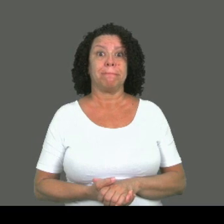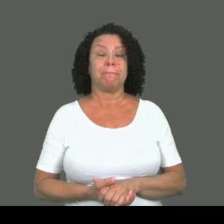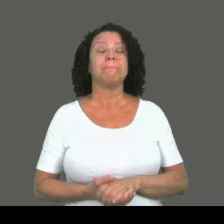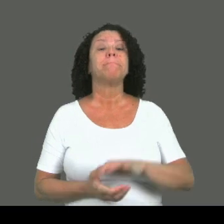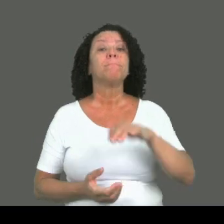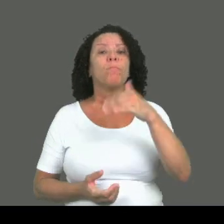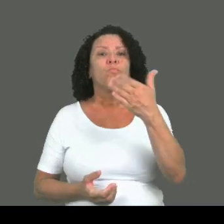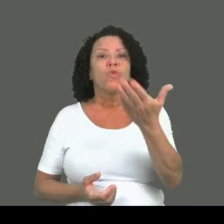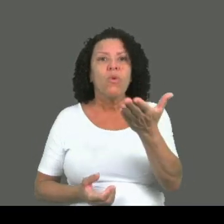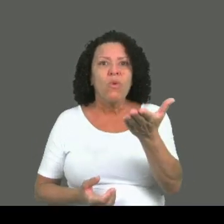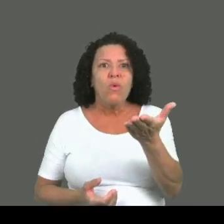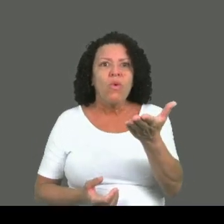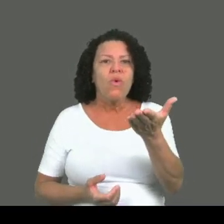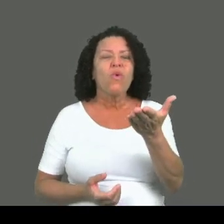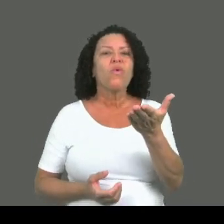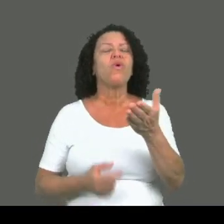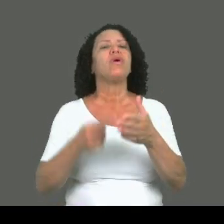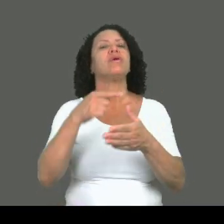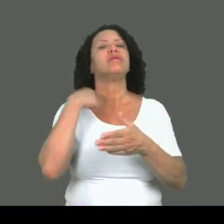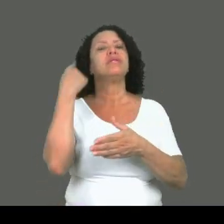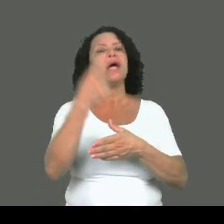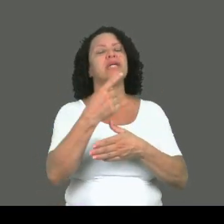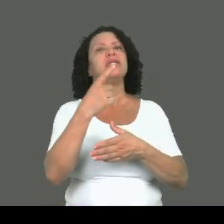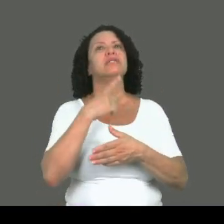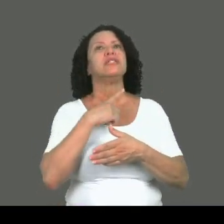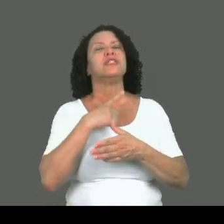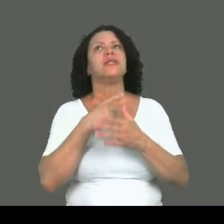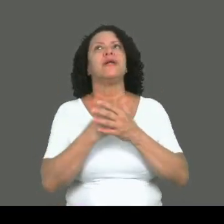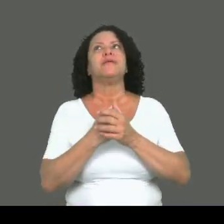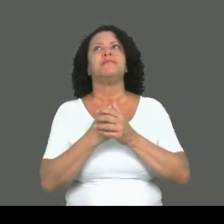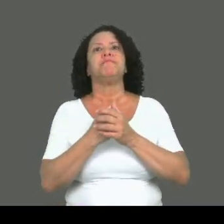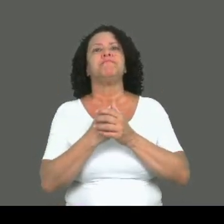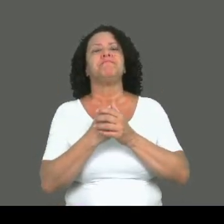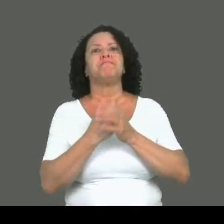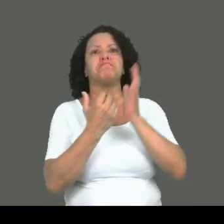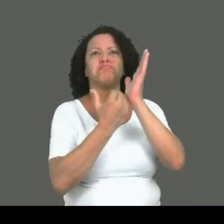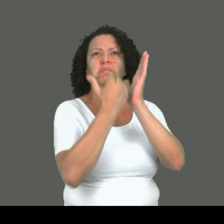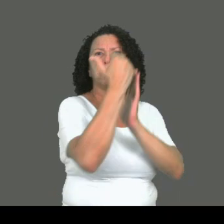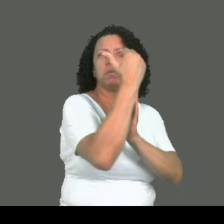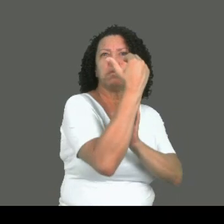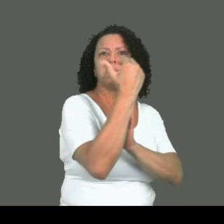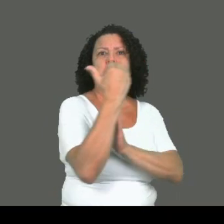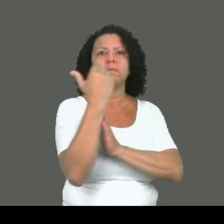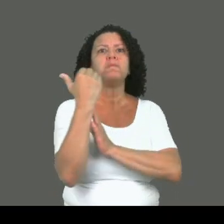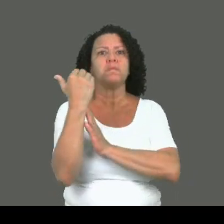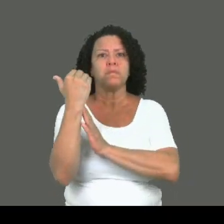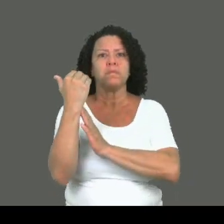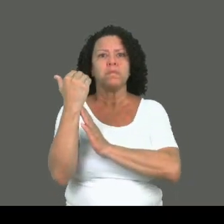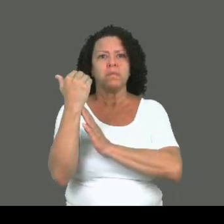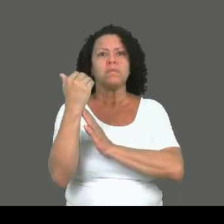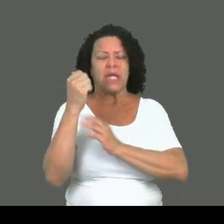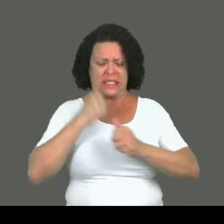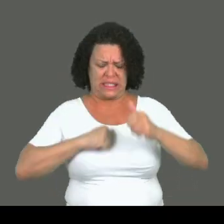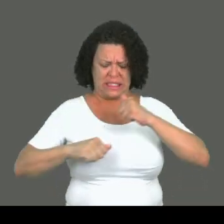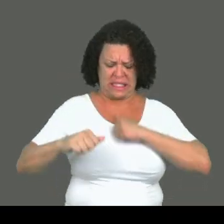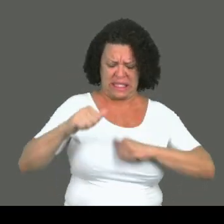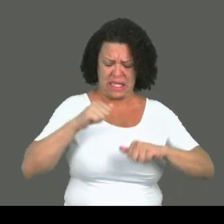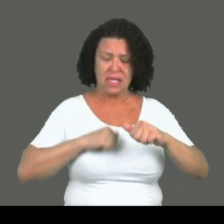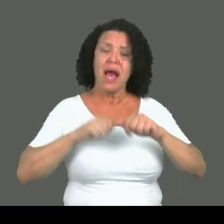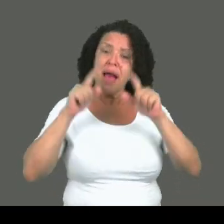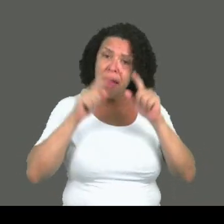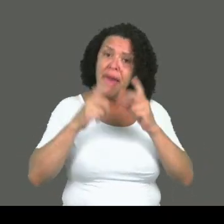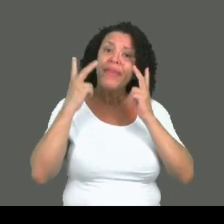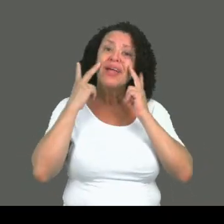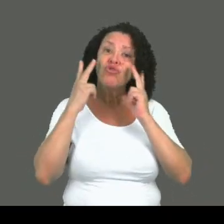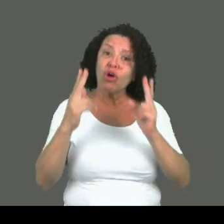Quando a gente ultrapassa esse limiar da ansiedade fisiológica, que é a ansiedade natural,